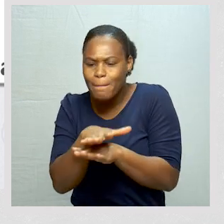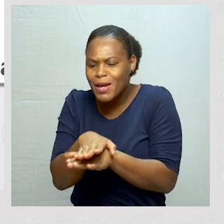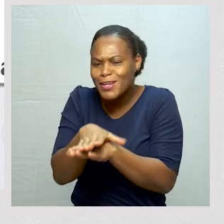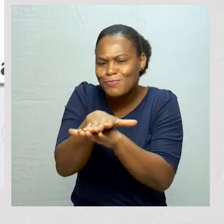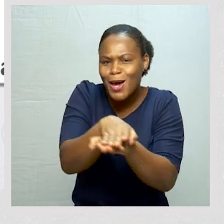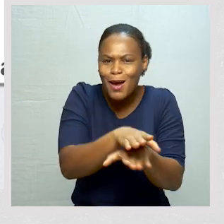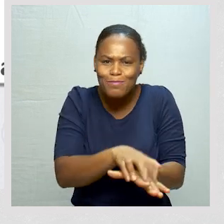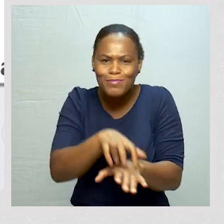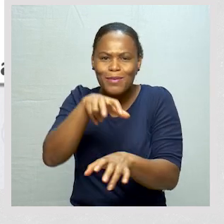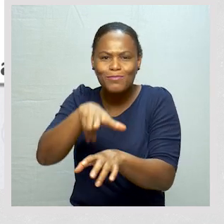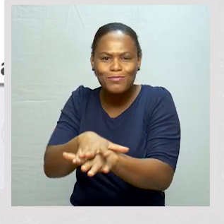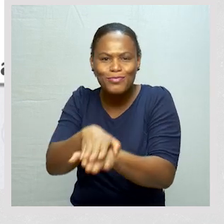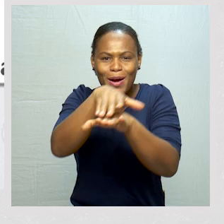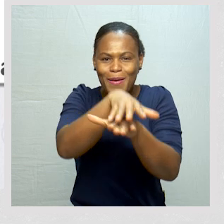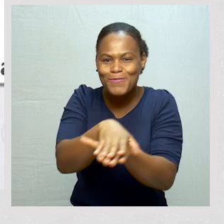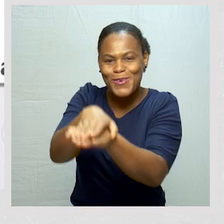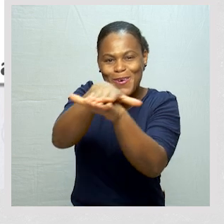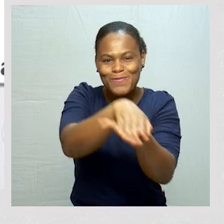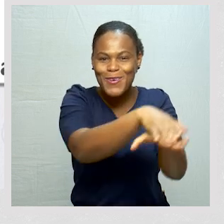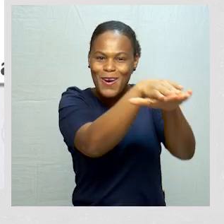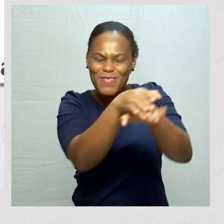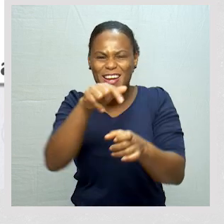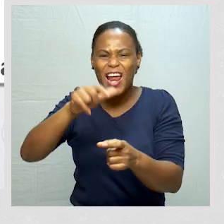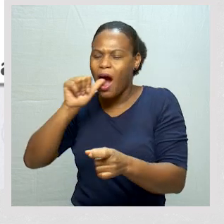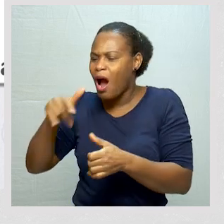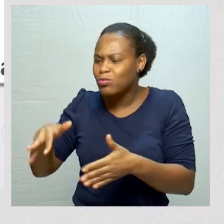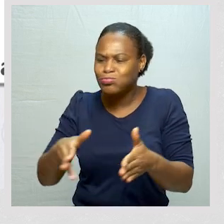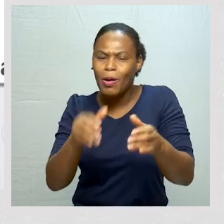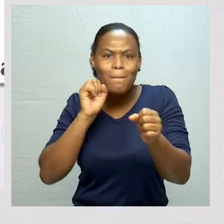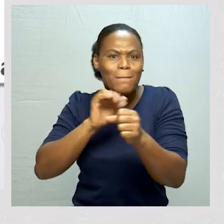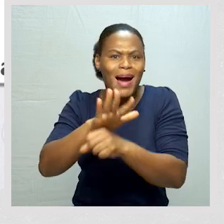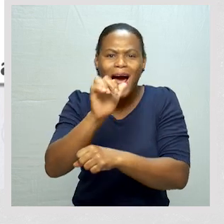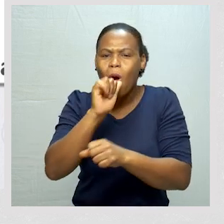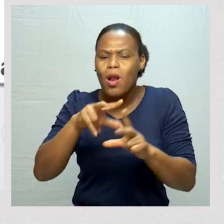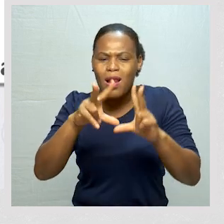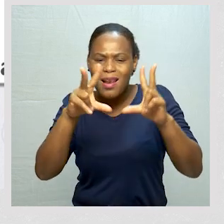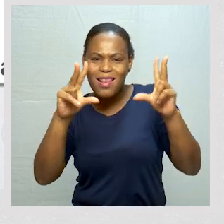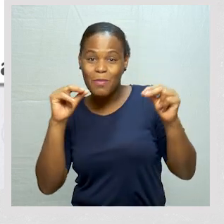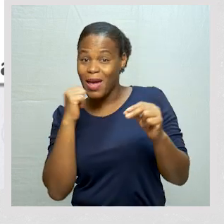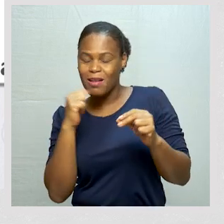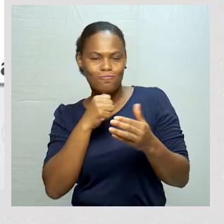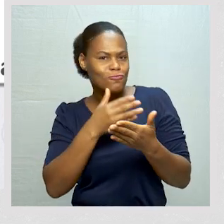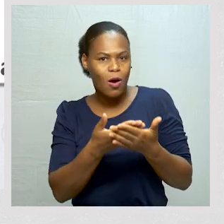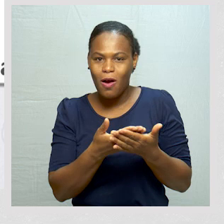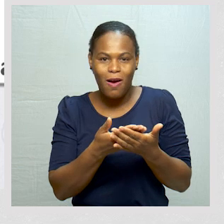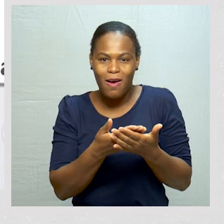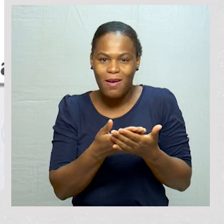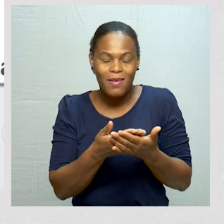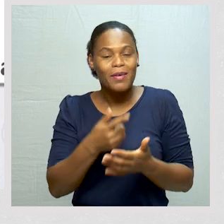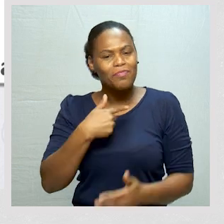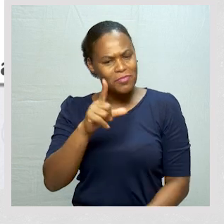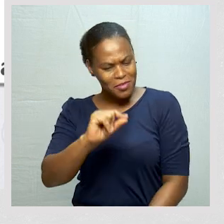os peixes a saltar no rio ou no mar com água limpa para que eles não